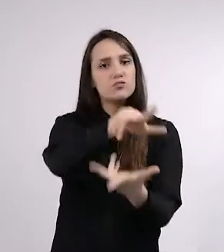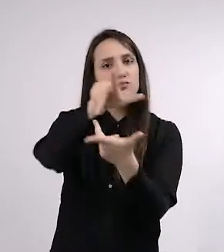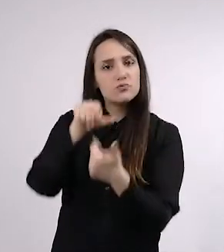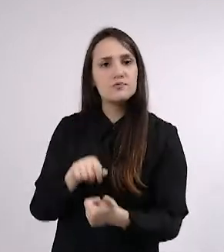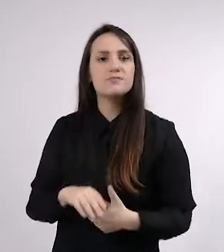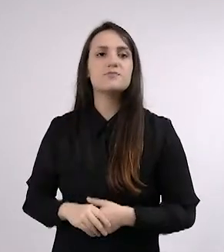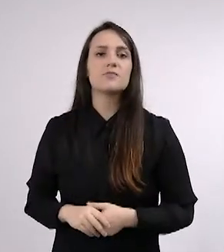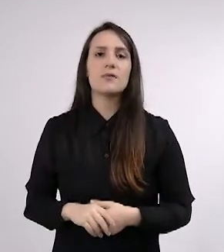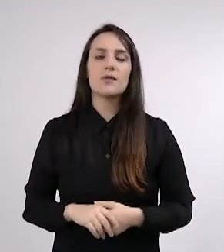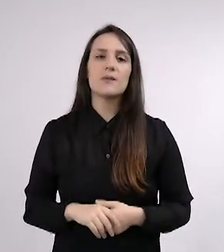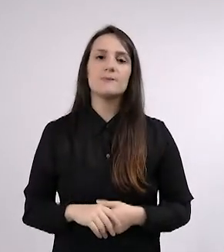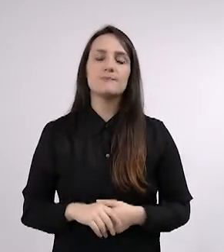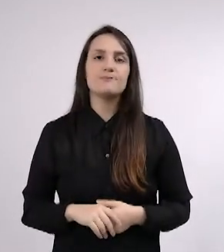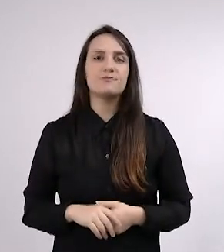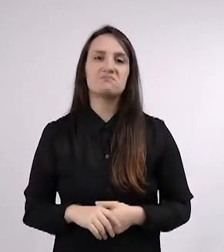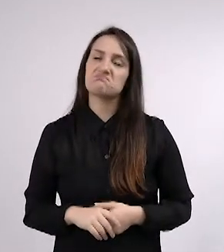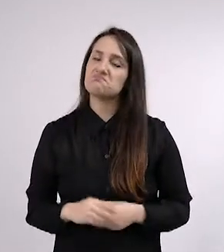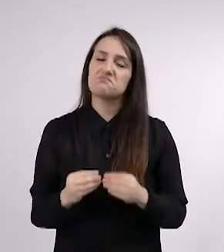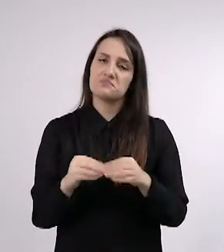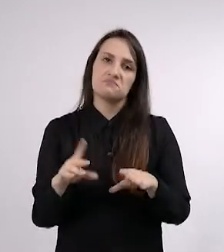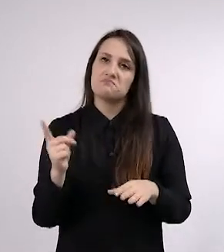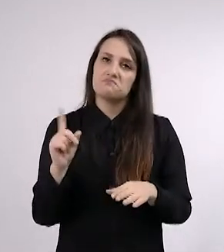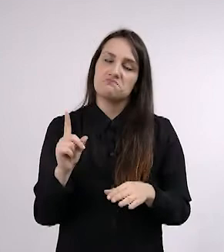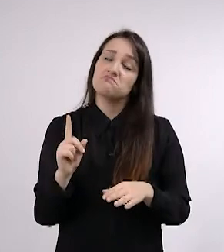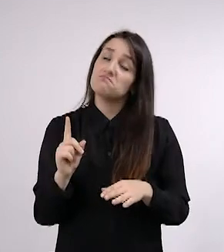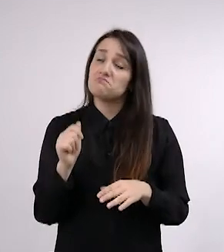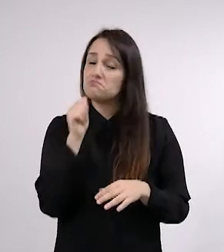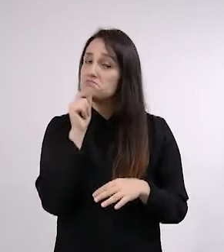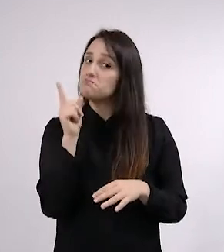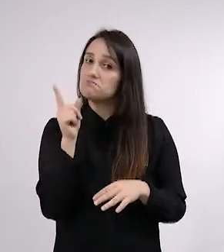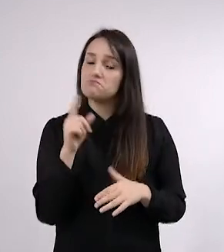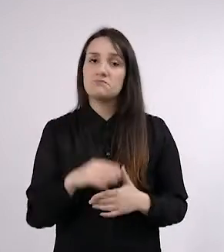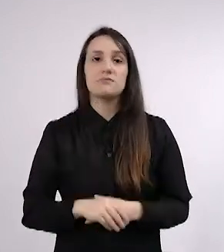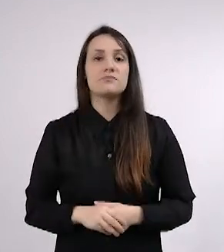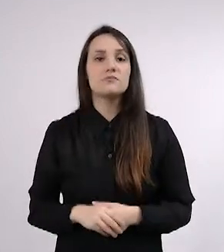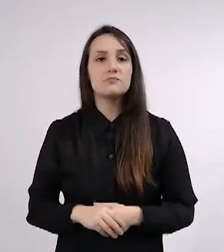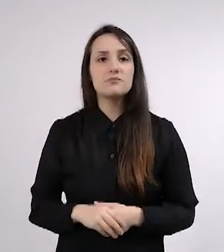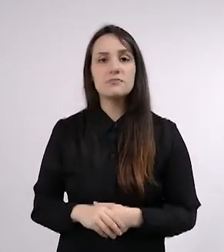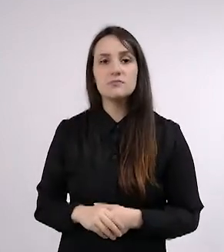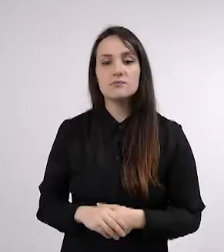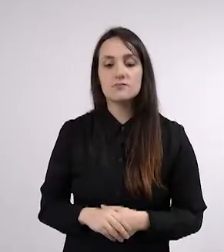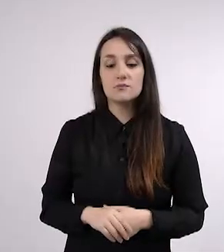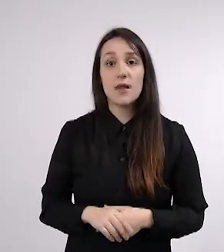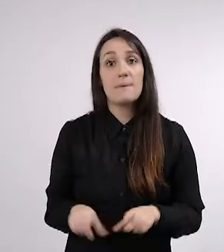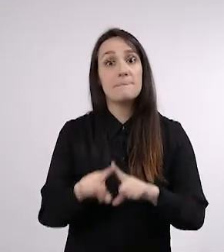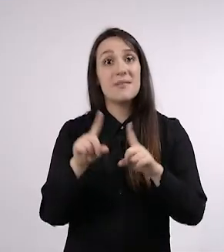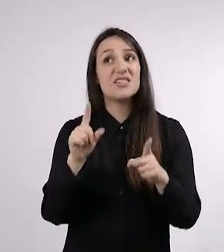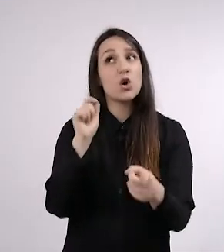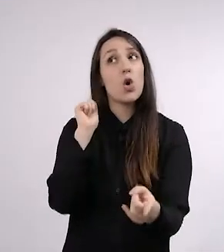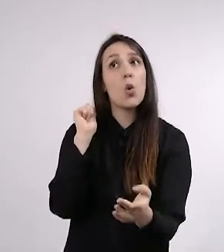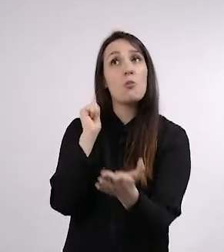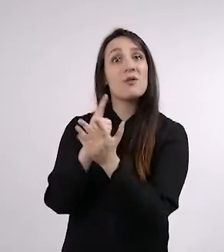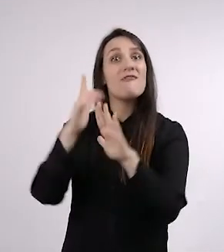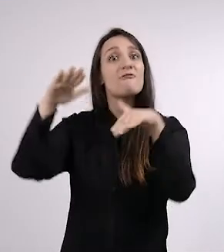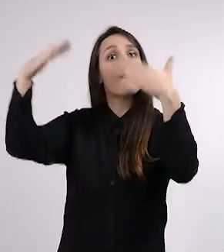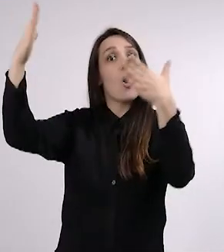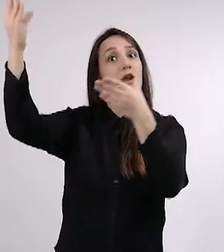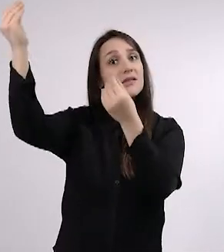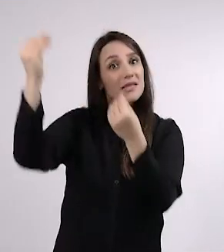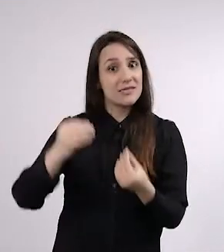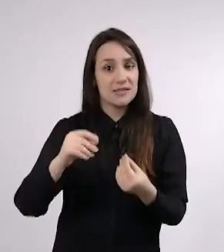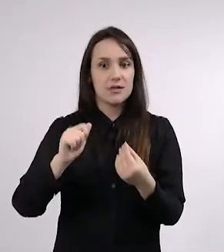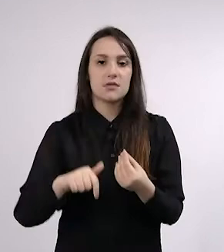essa agroindustrialização não sofreu muito ainda. A importação de bens